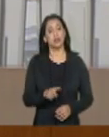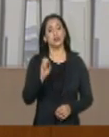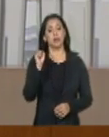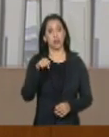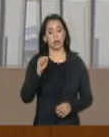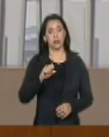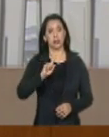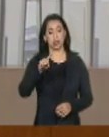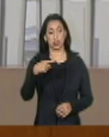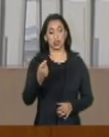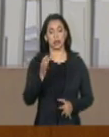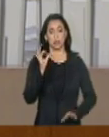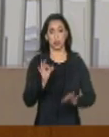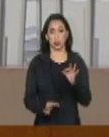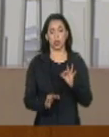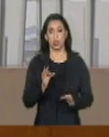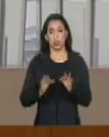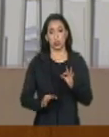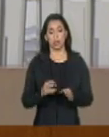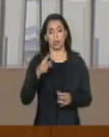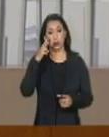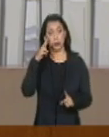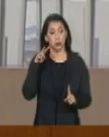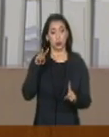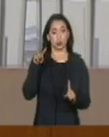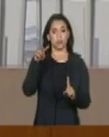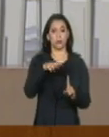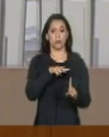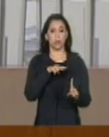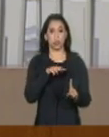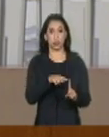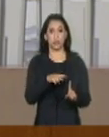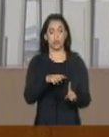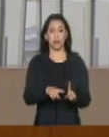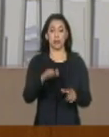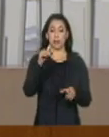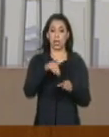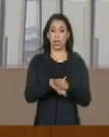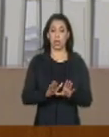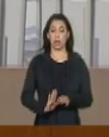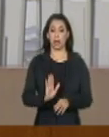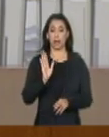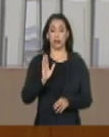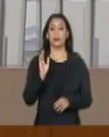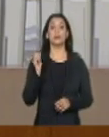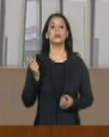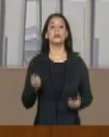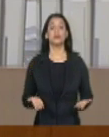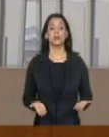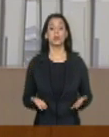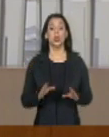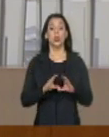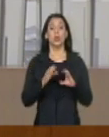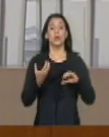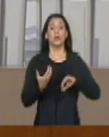decisão colegiada do ponto de vista de fins eleitorais, o